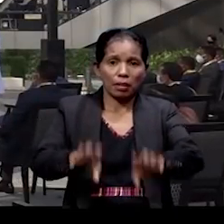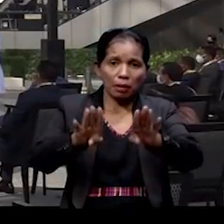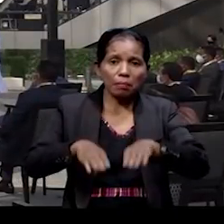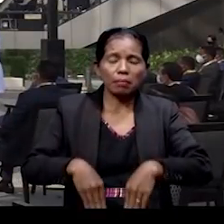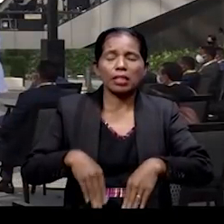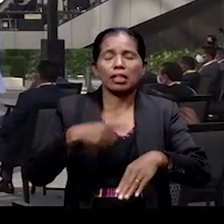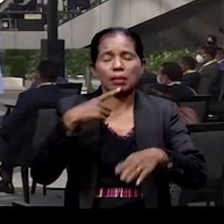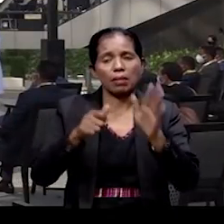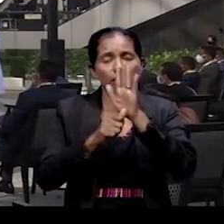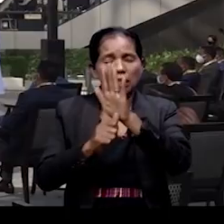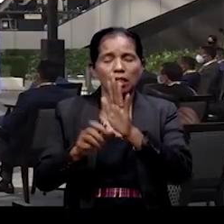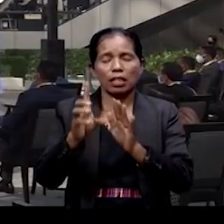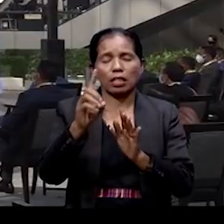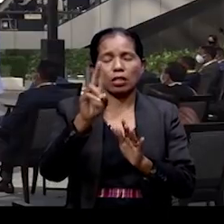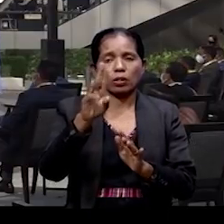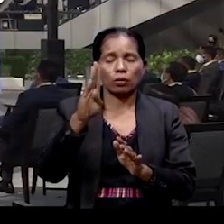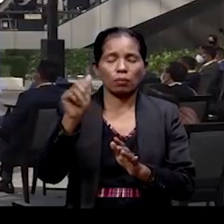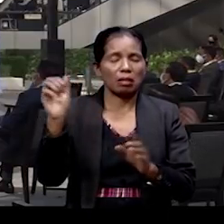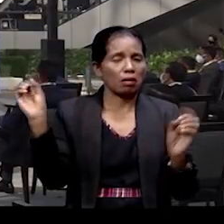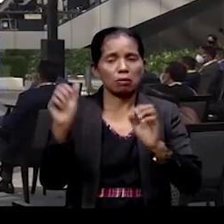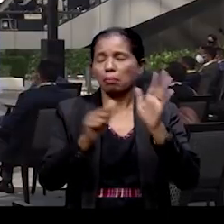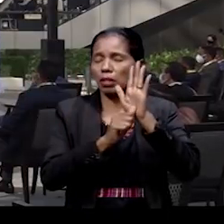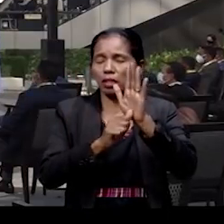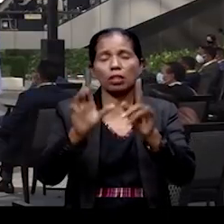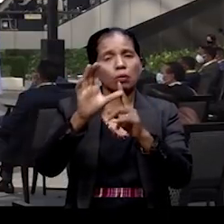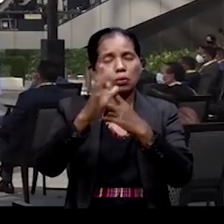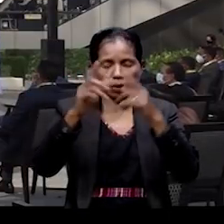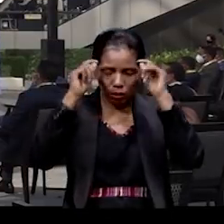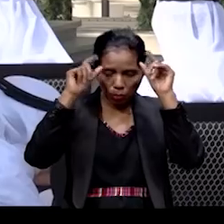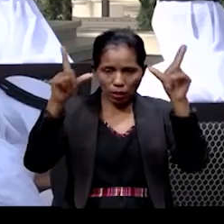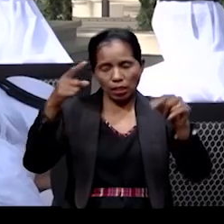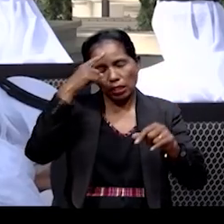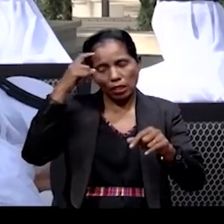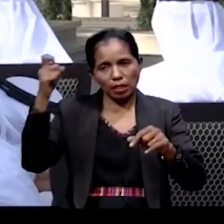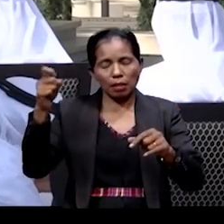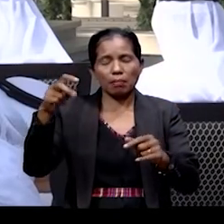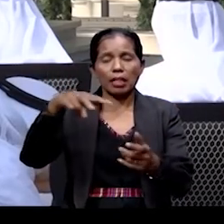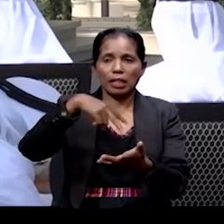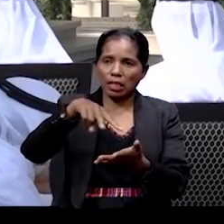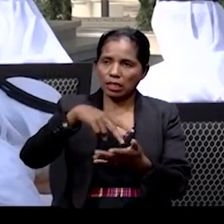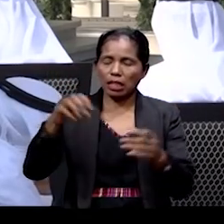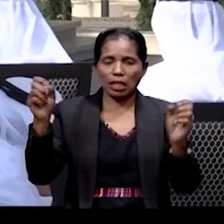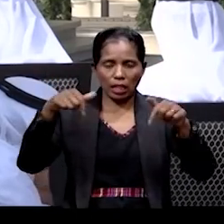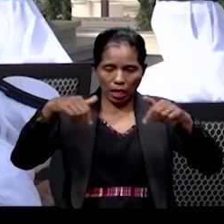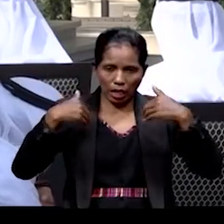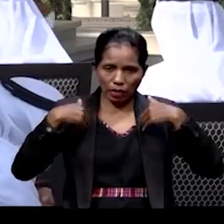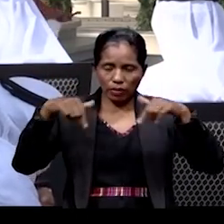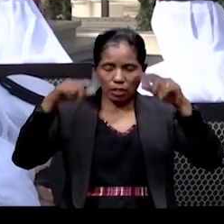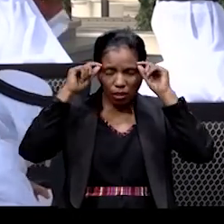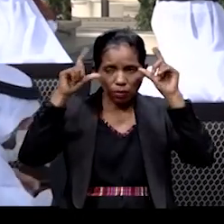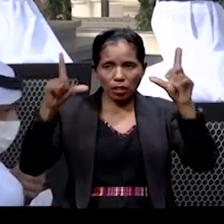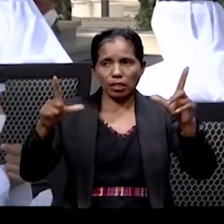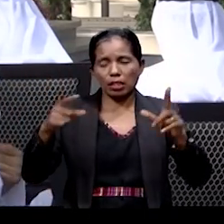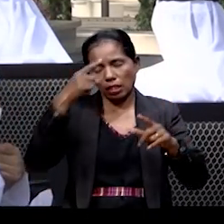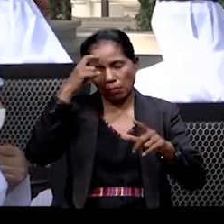Dubai, Laos representa a cultura Timor-Leste, tamba dança refere la existe e a Timor-Leste. Tambane Fontil se